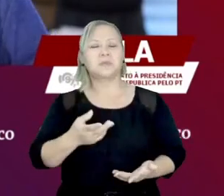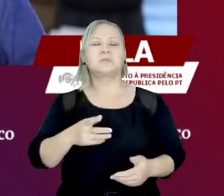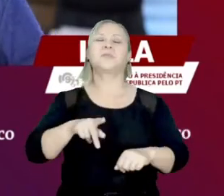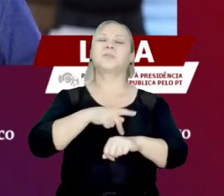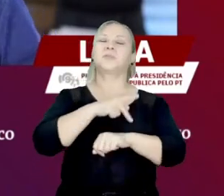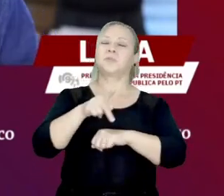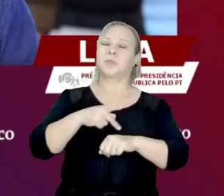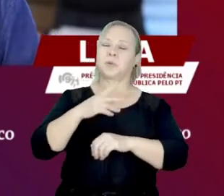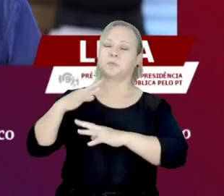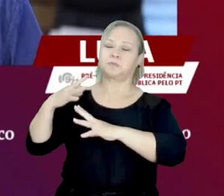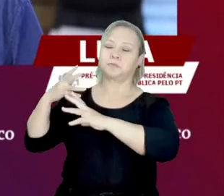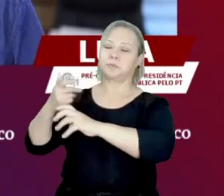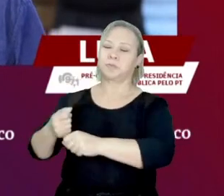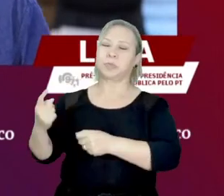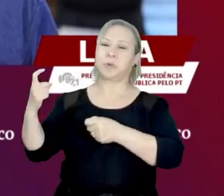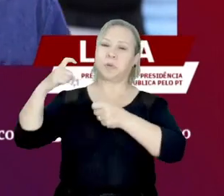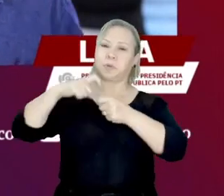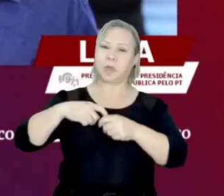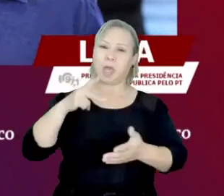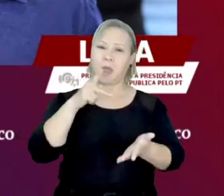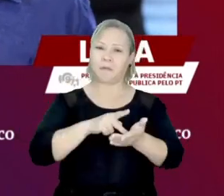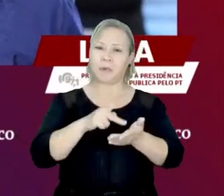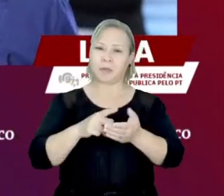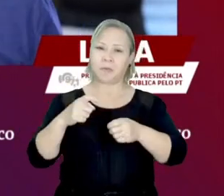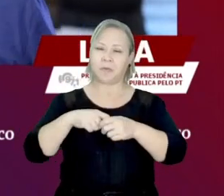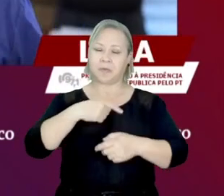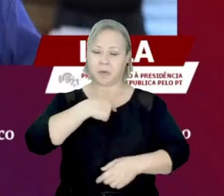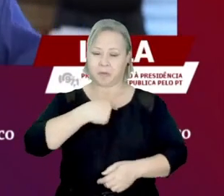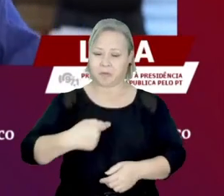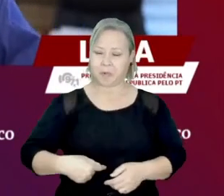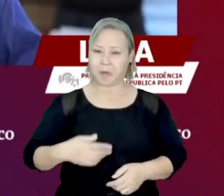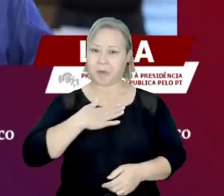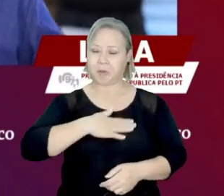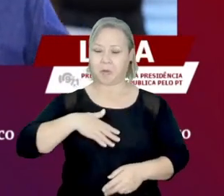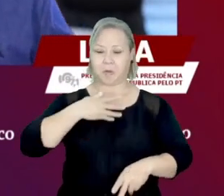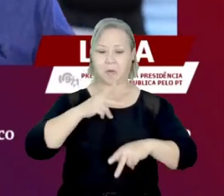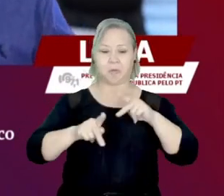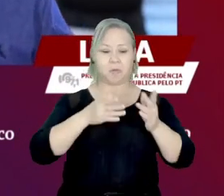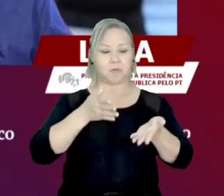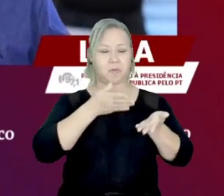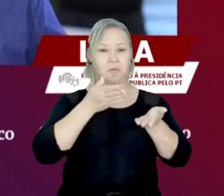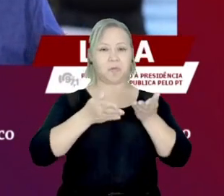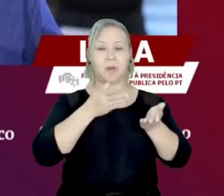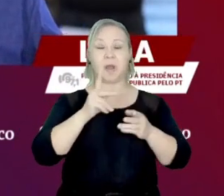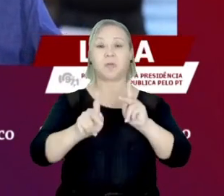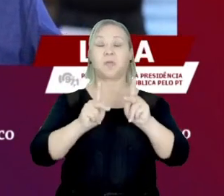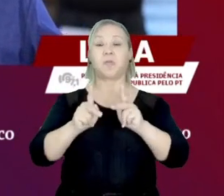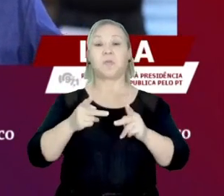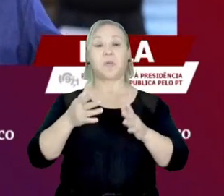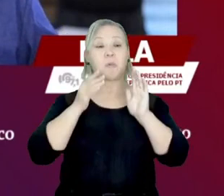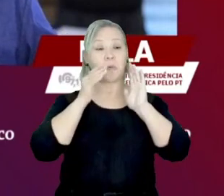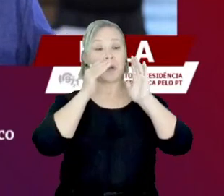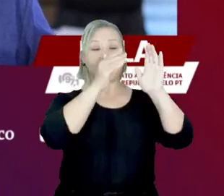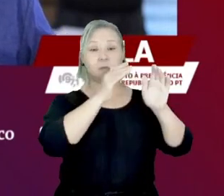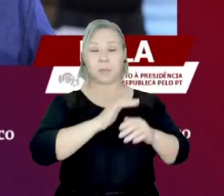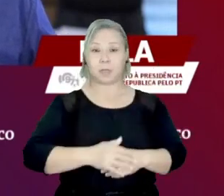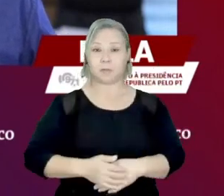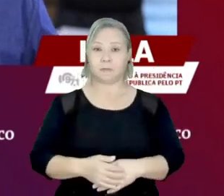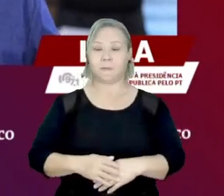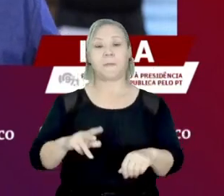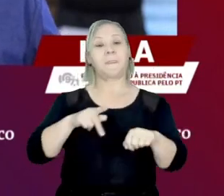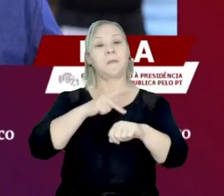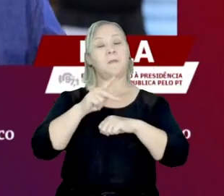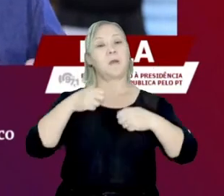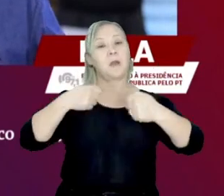que ter um presidente que goste de governador, que goste de prefeito. Eu, por exemplo, tenho dito que se ganhar as eleições, a primeira coisa que eu vou fazer é